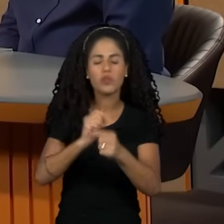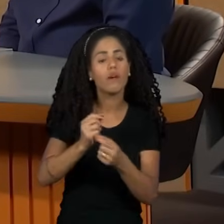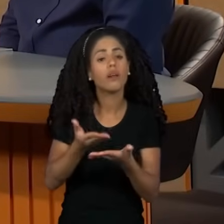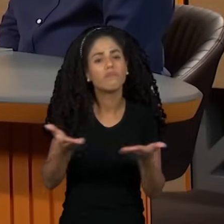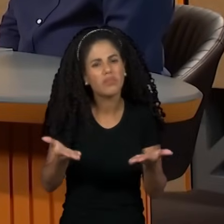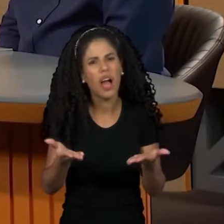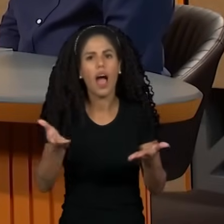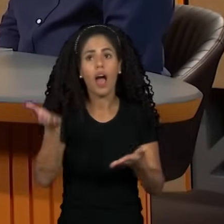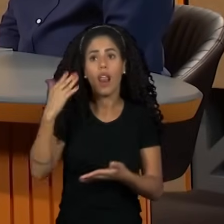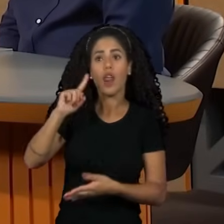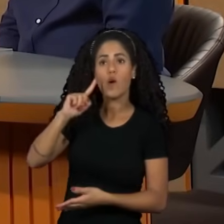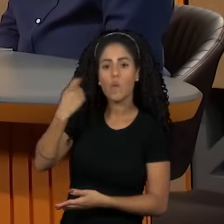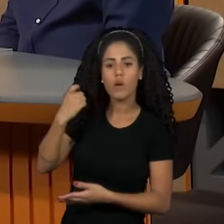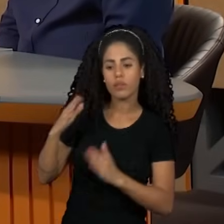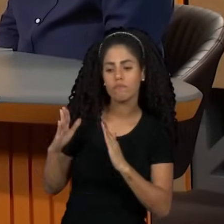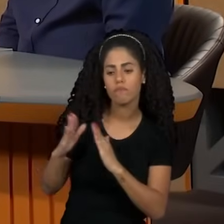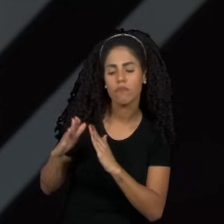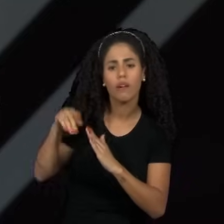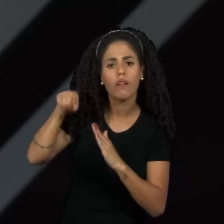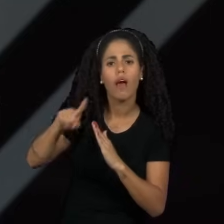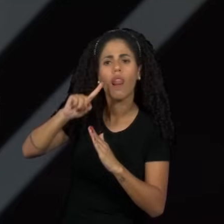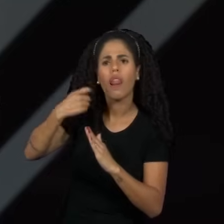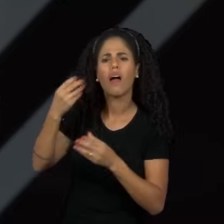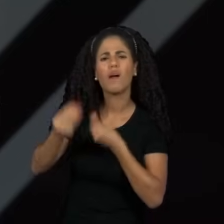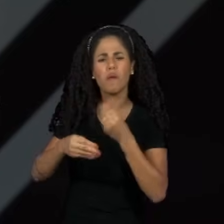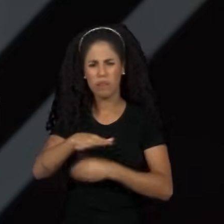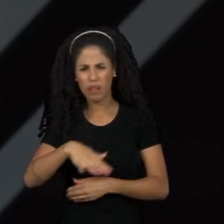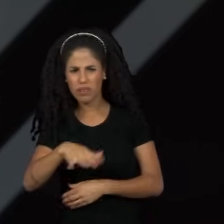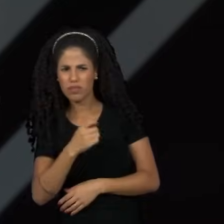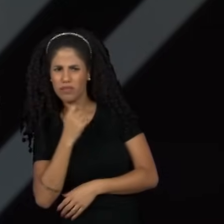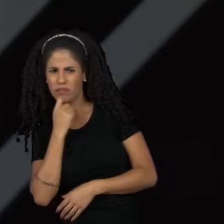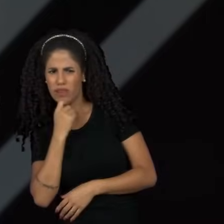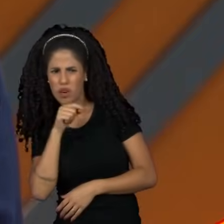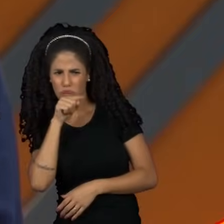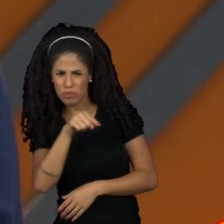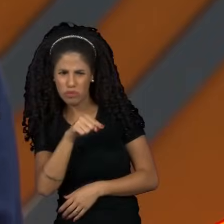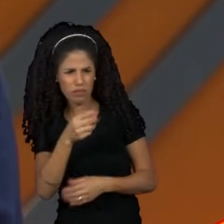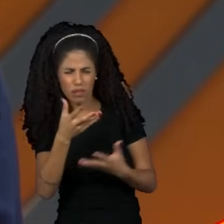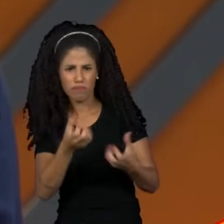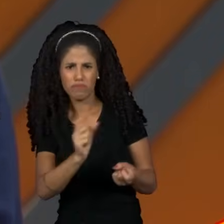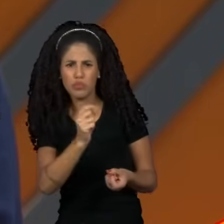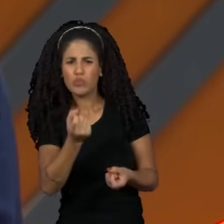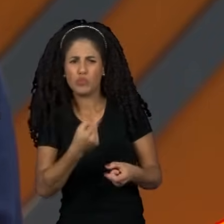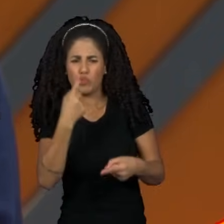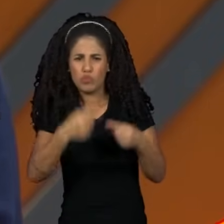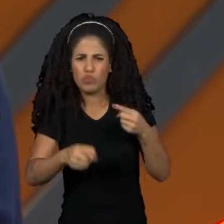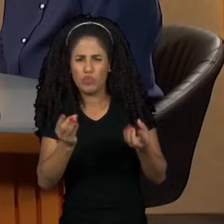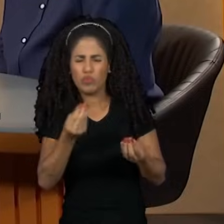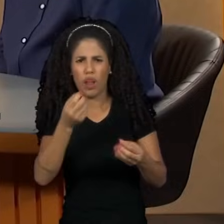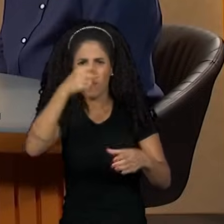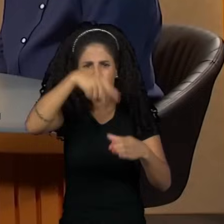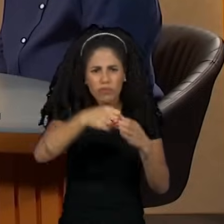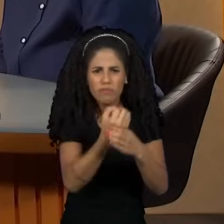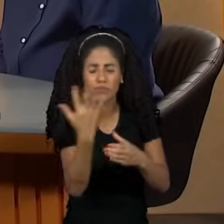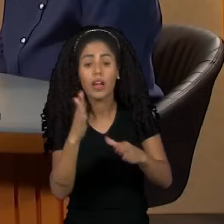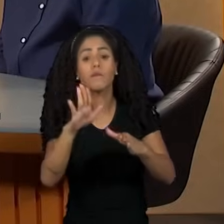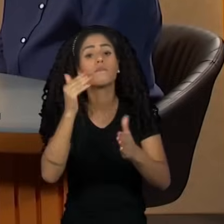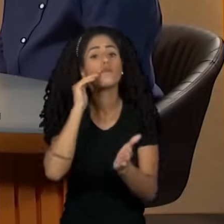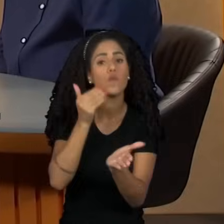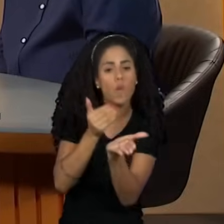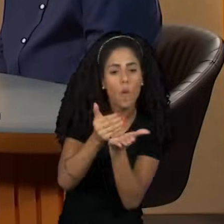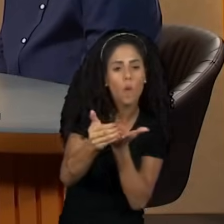moradores, ex-moradores, me falaram, Ernesto, esse não vai dar nada, nem abacaxi. Abarquei primeiro as partes